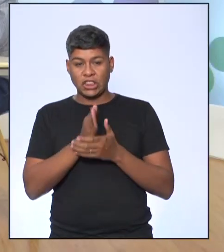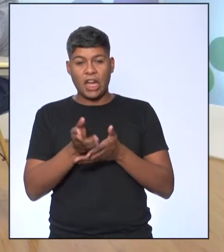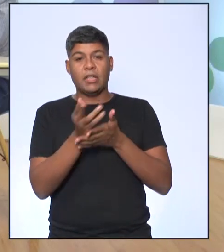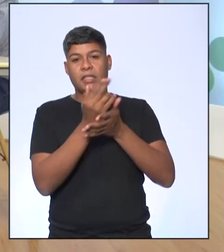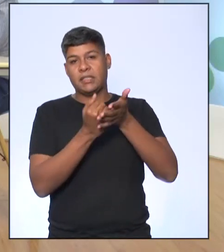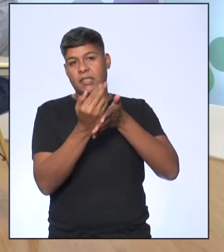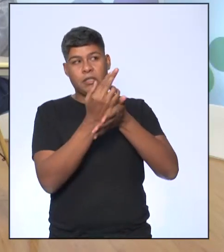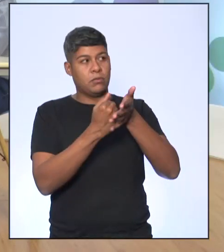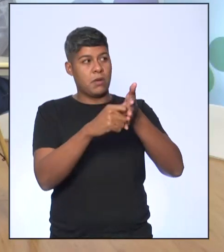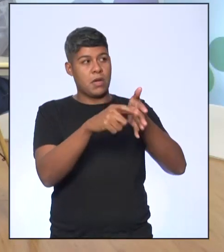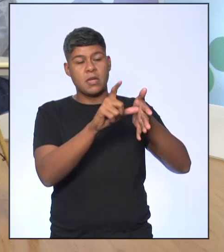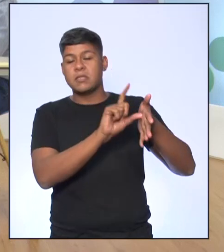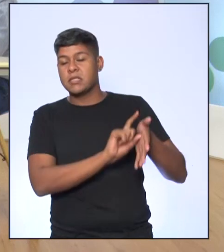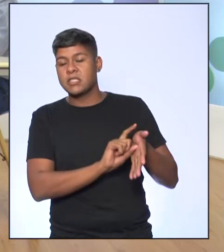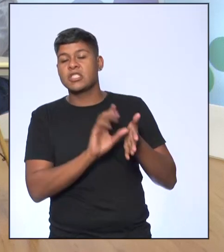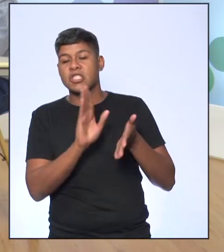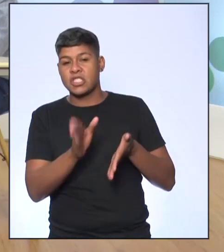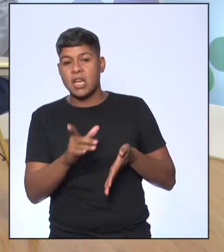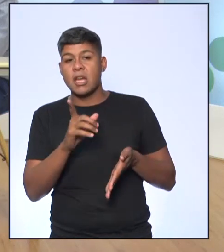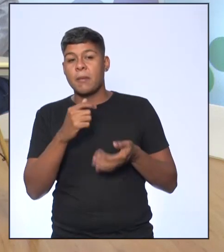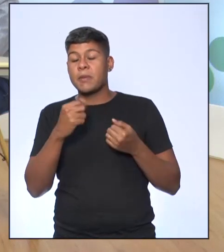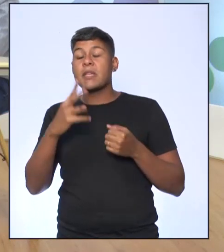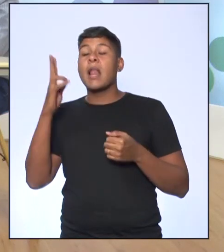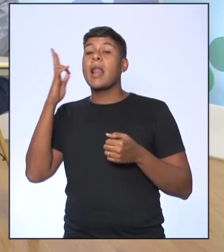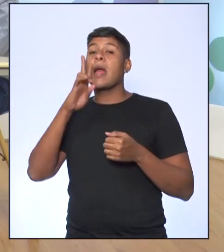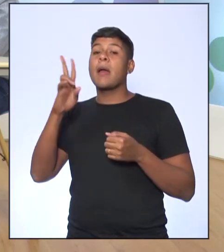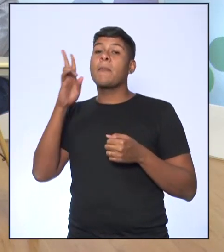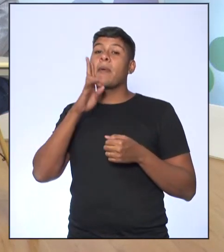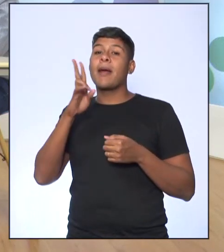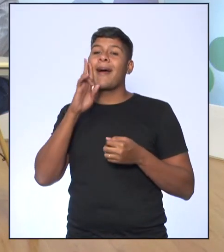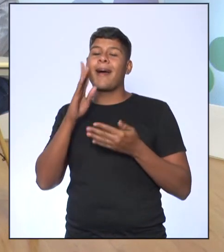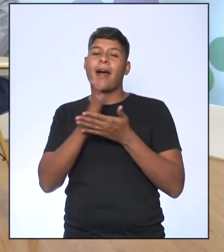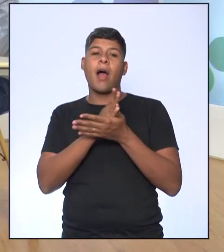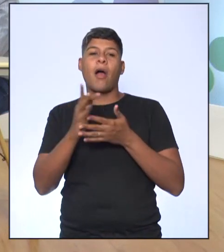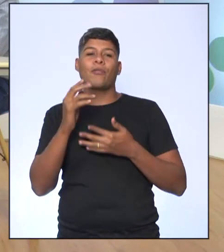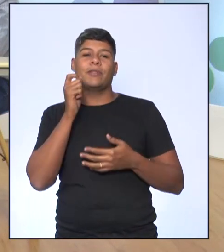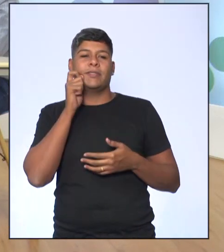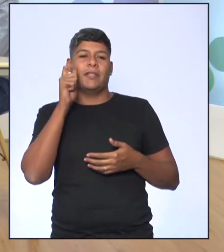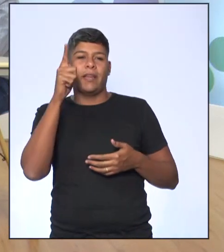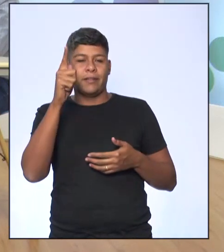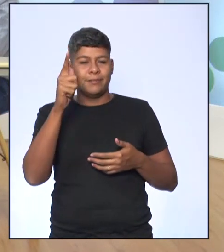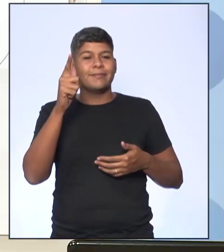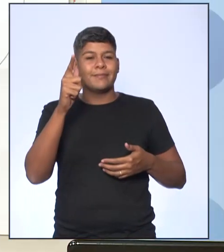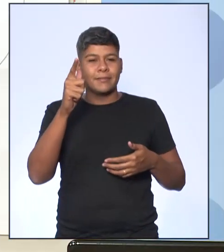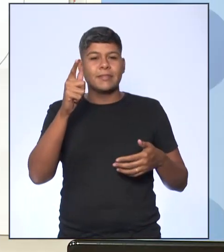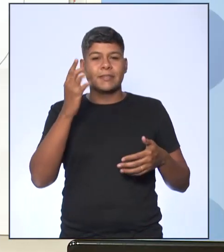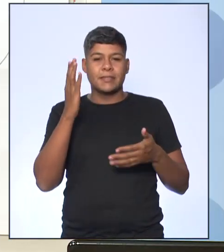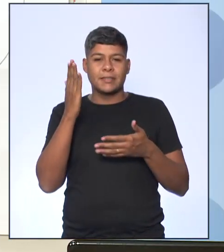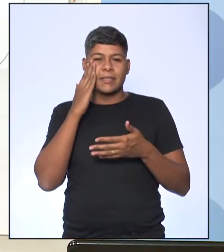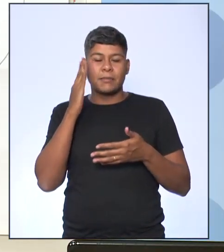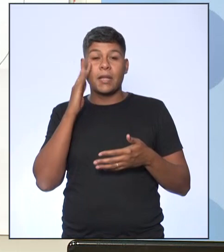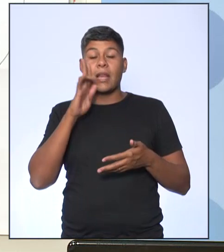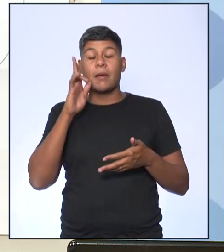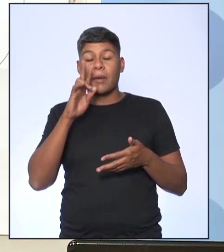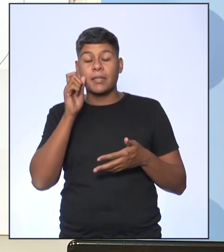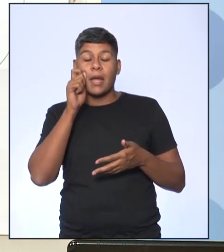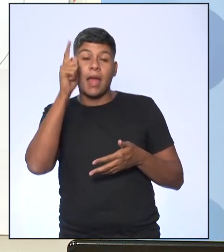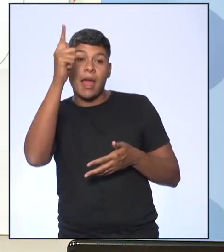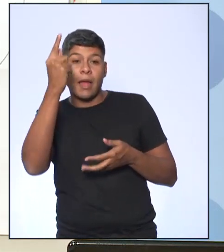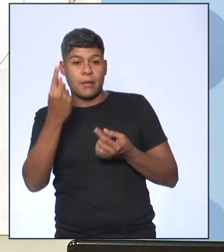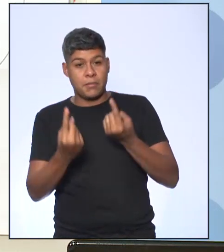para vocês, nós temos que relembrar algumas ideias. Vamos voltando então a algumas ideias. Primeira